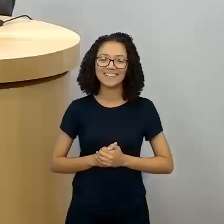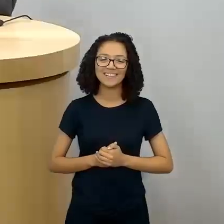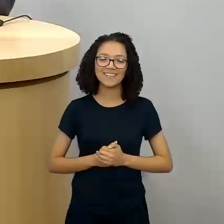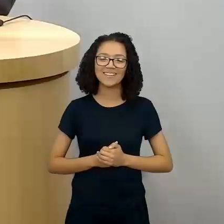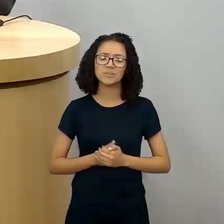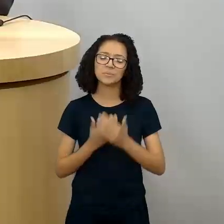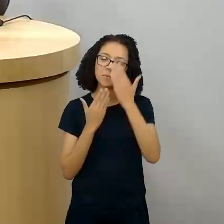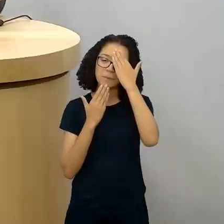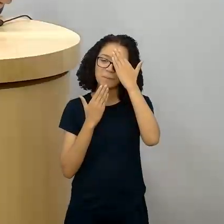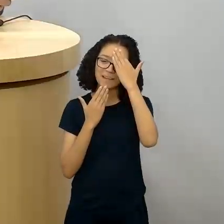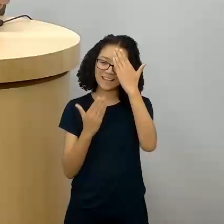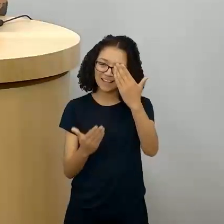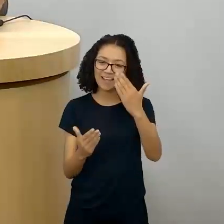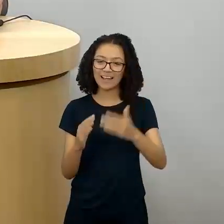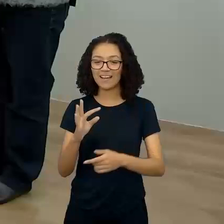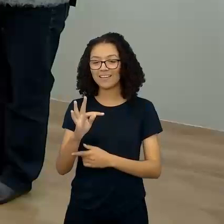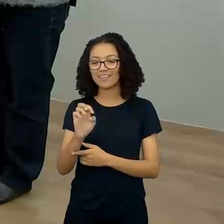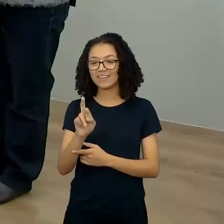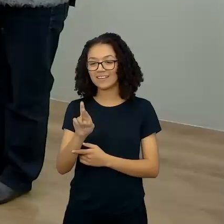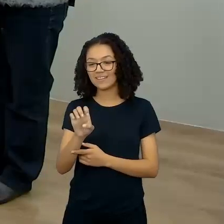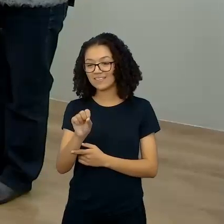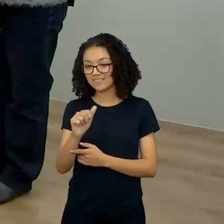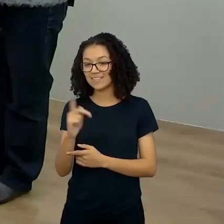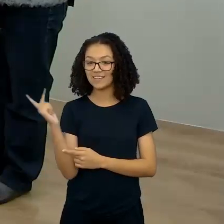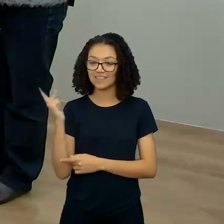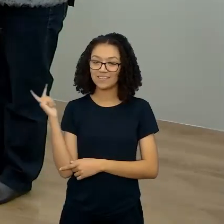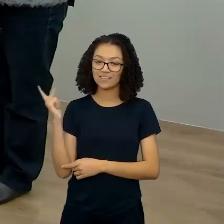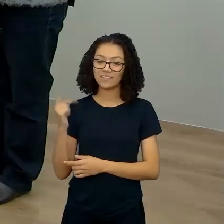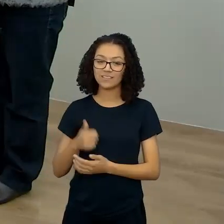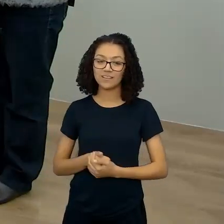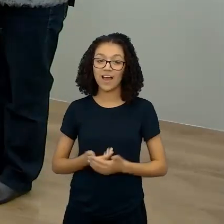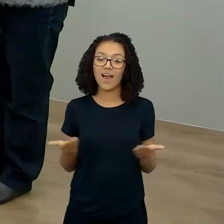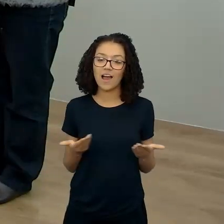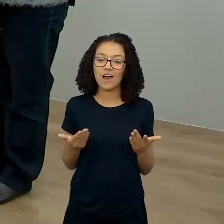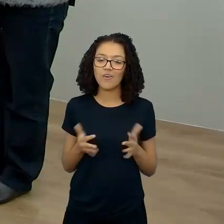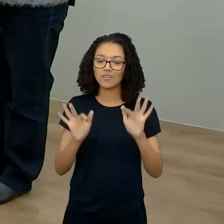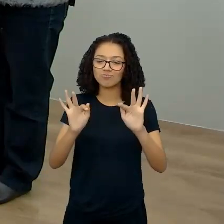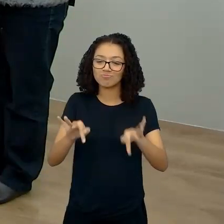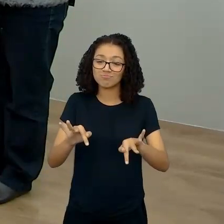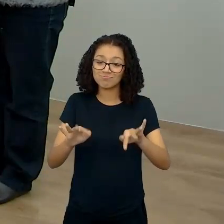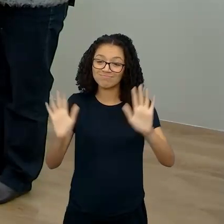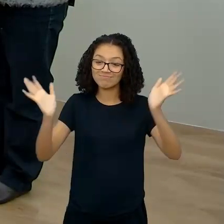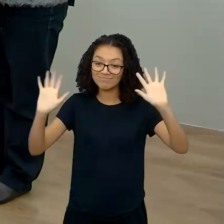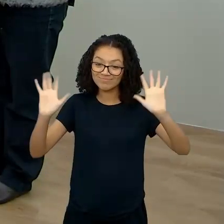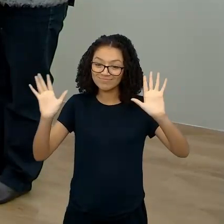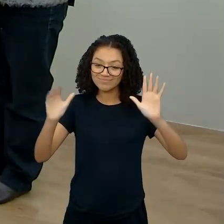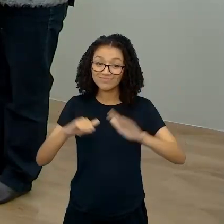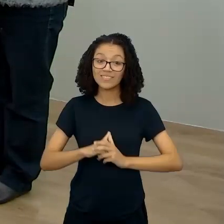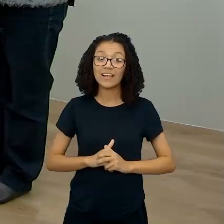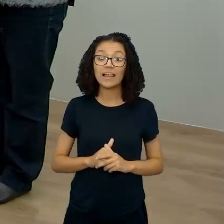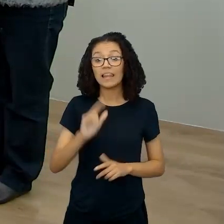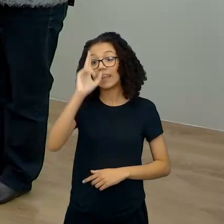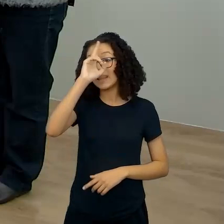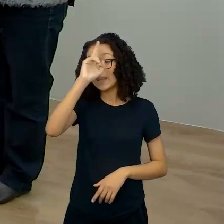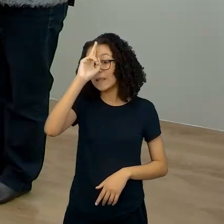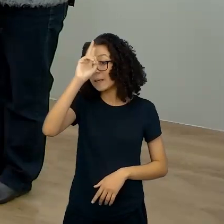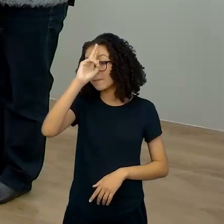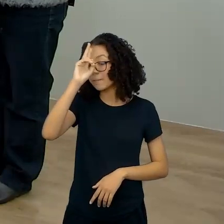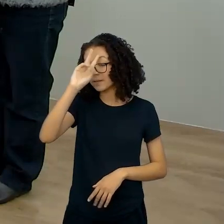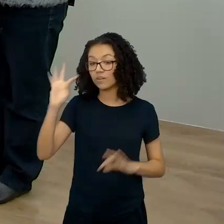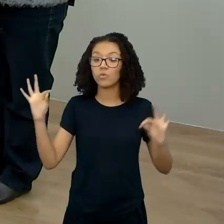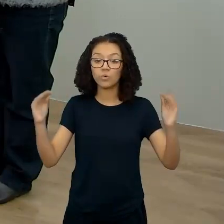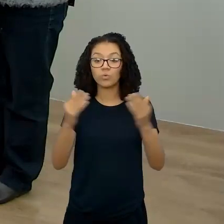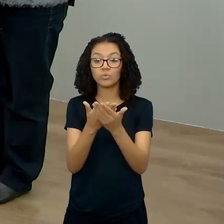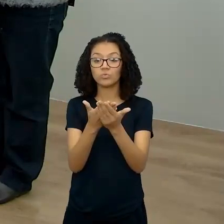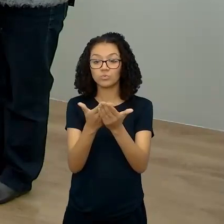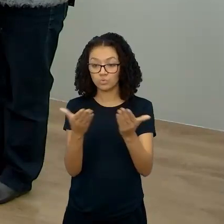Muito Com obrigada, certeza. Terezinha Quimier. Eu vou me despedindo e lembrando aí a todos, né,